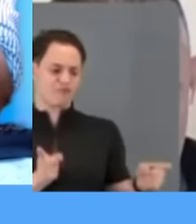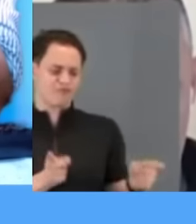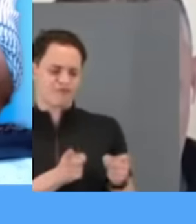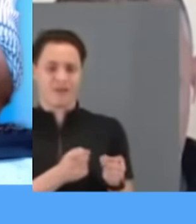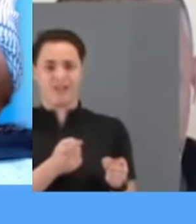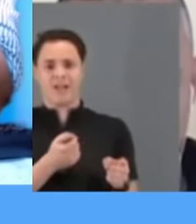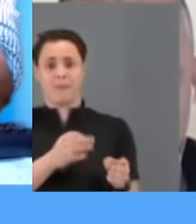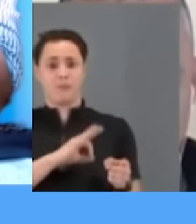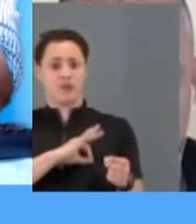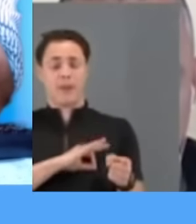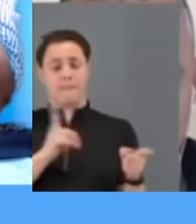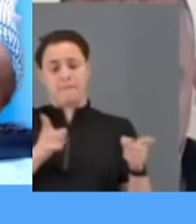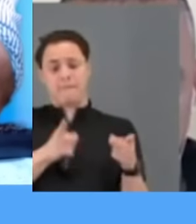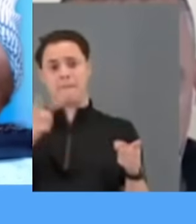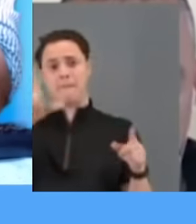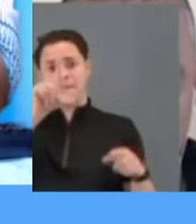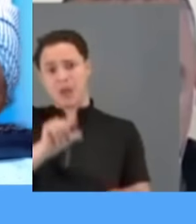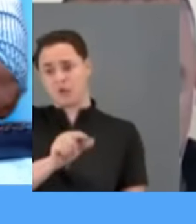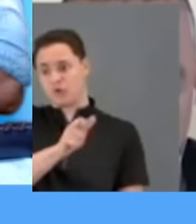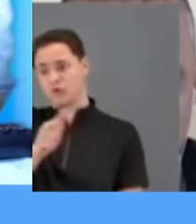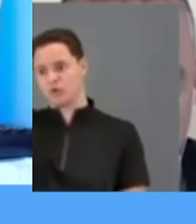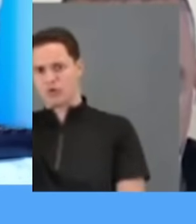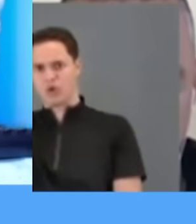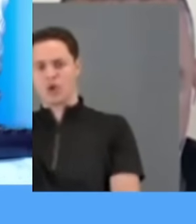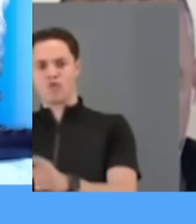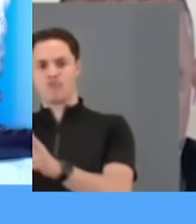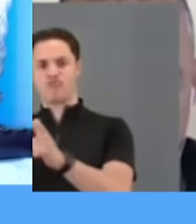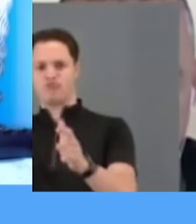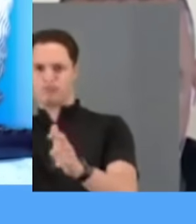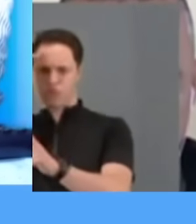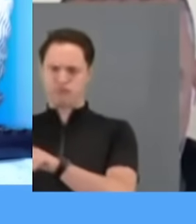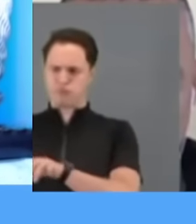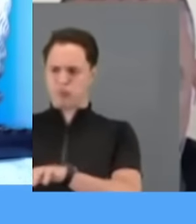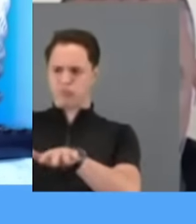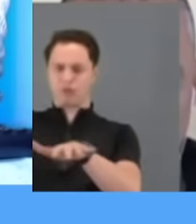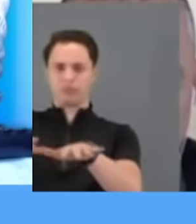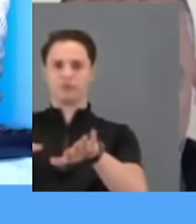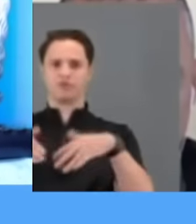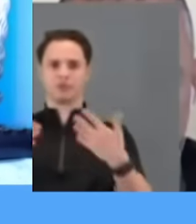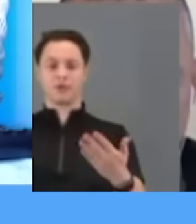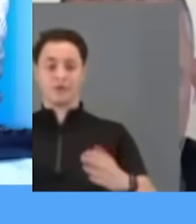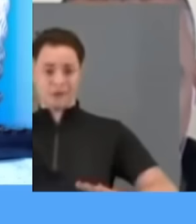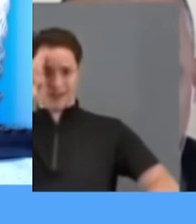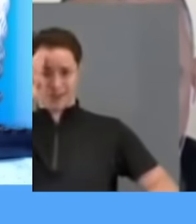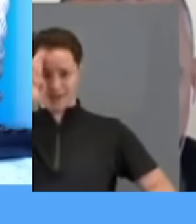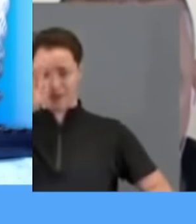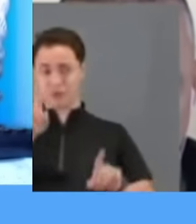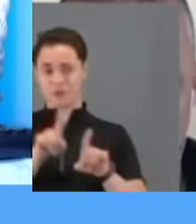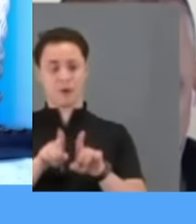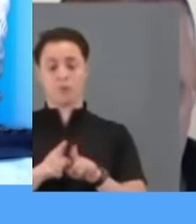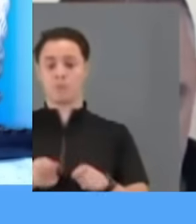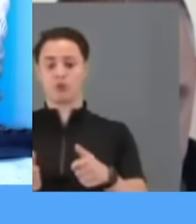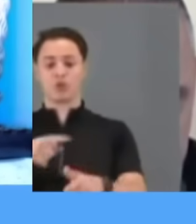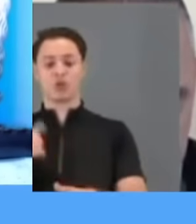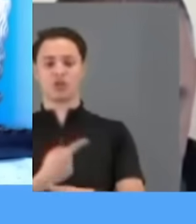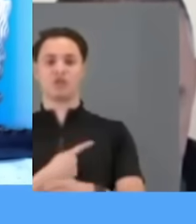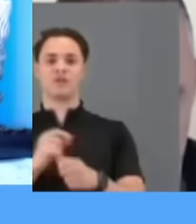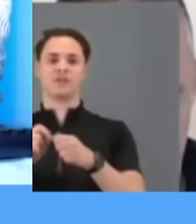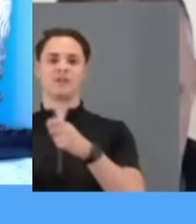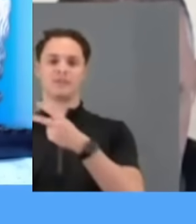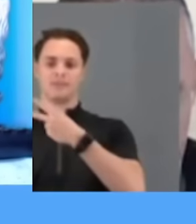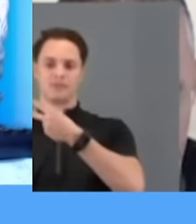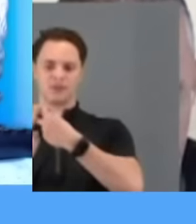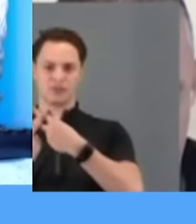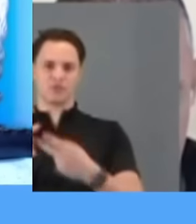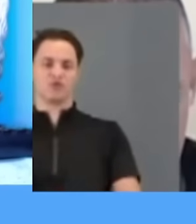inferior. E, além disso, nós já estávamos ainda com dificuldade com o exército, que não queria que nós efetuássemos as prisões. Então, a gente estava com